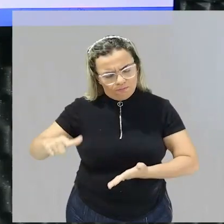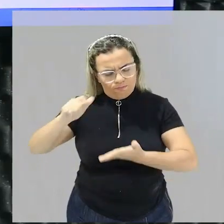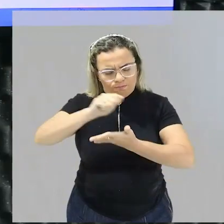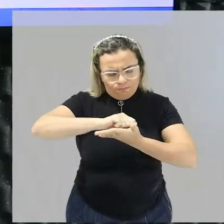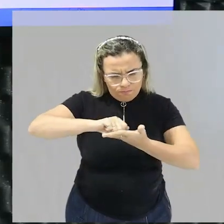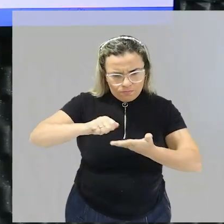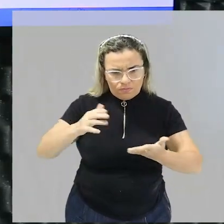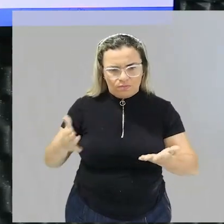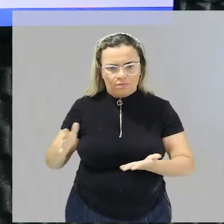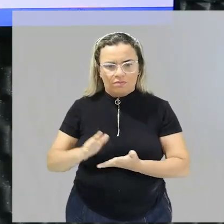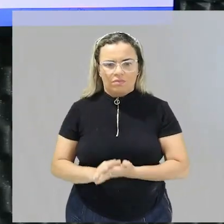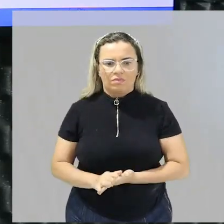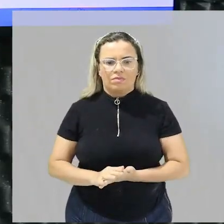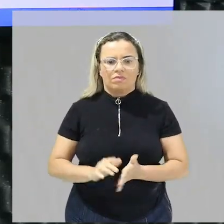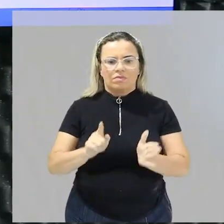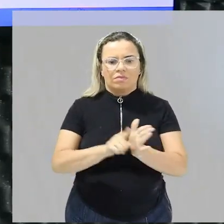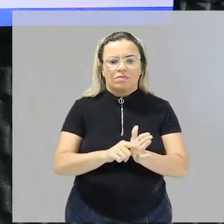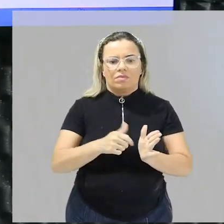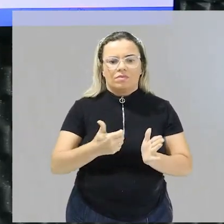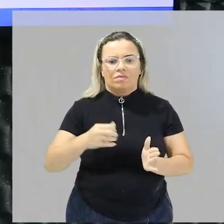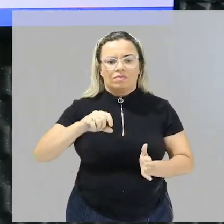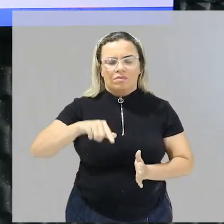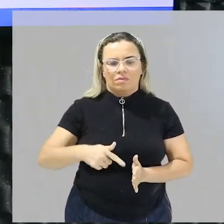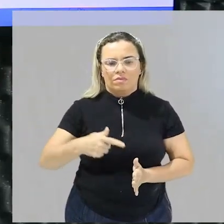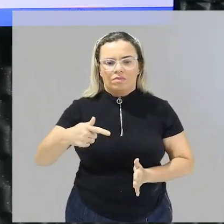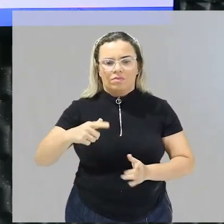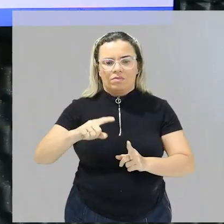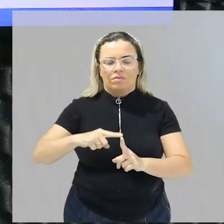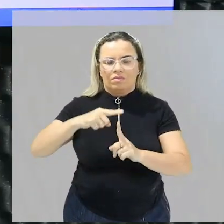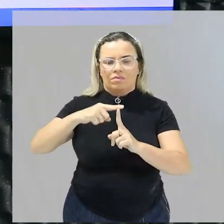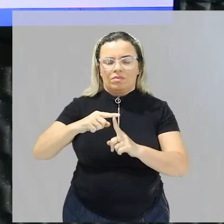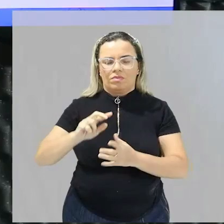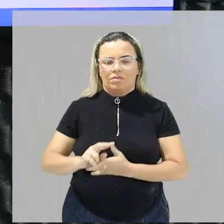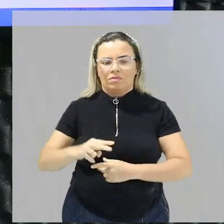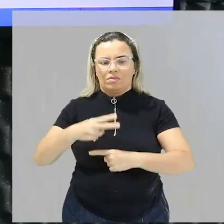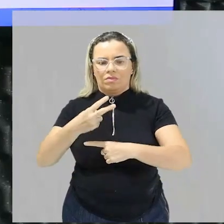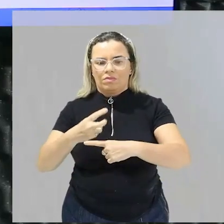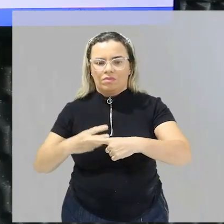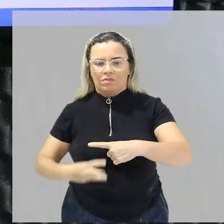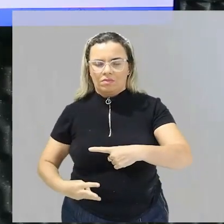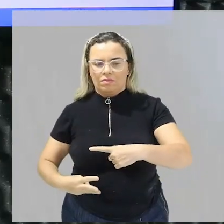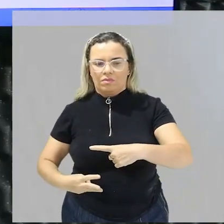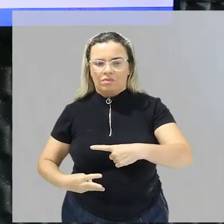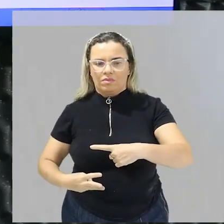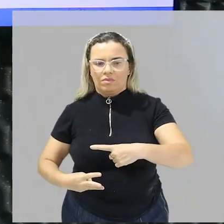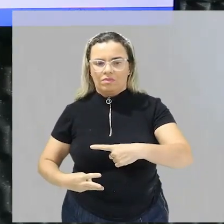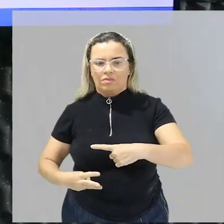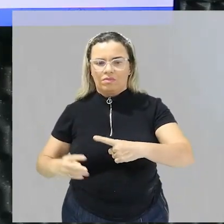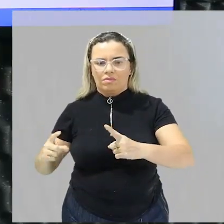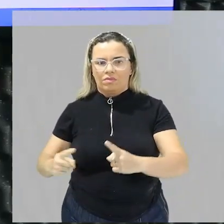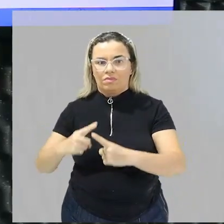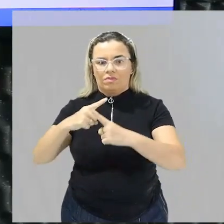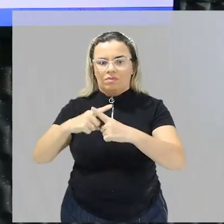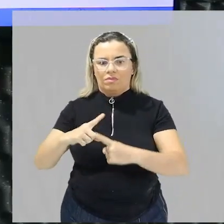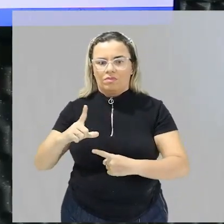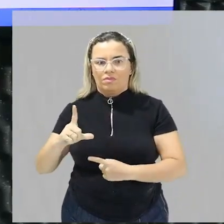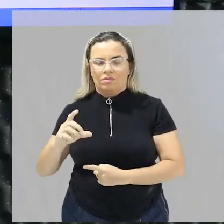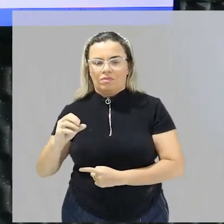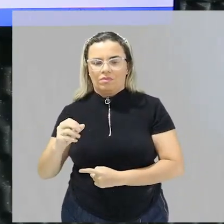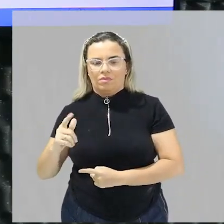embaixo. Menos 10,7 mais 2/3 que multiplica o